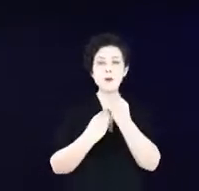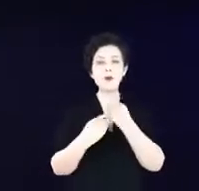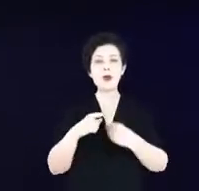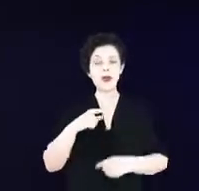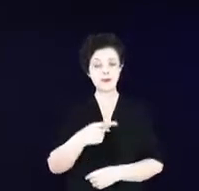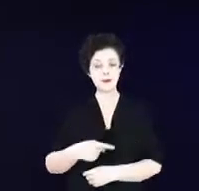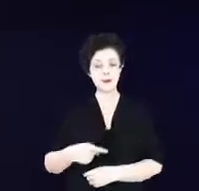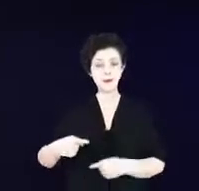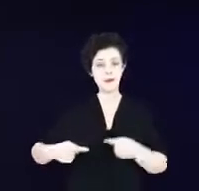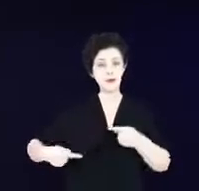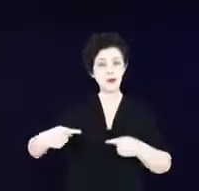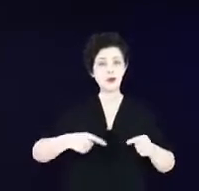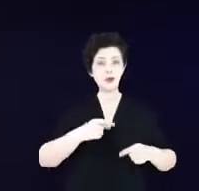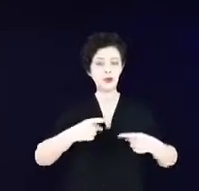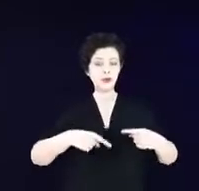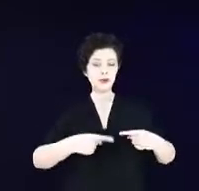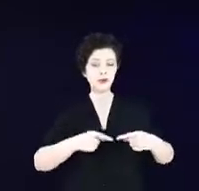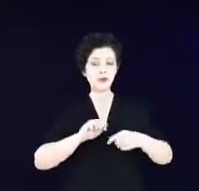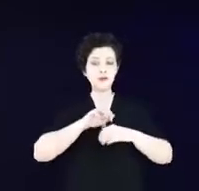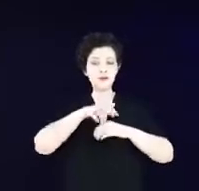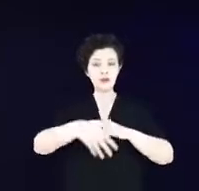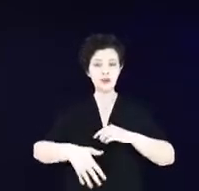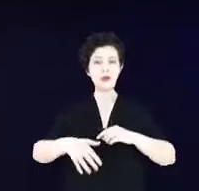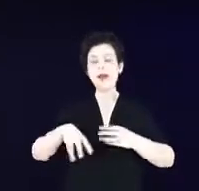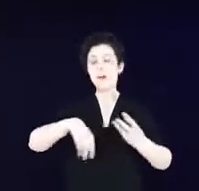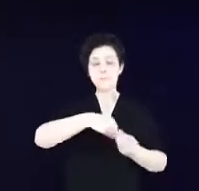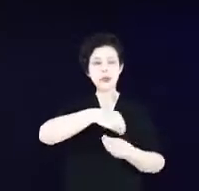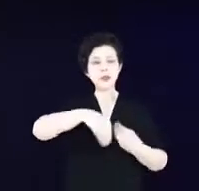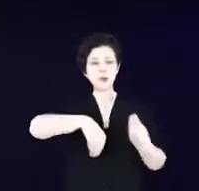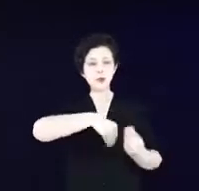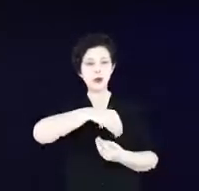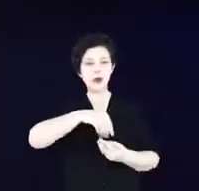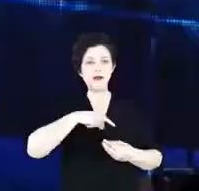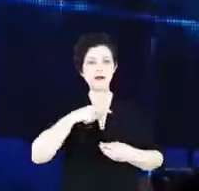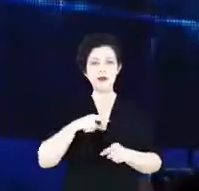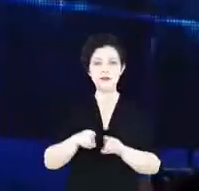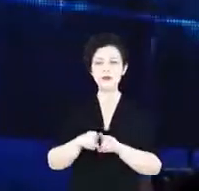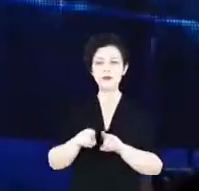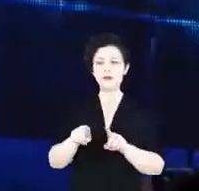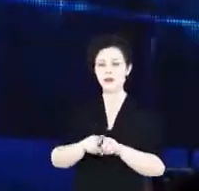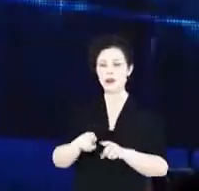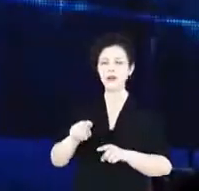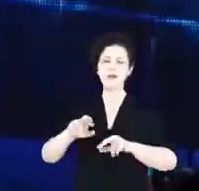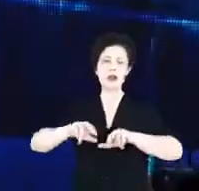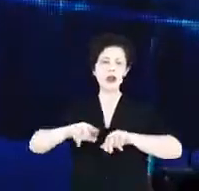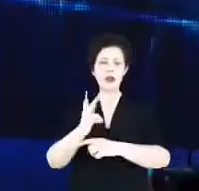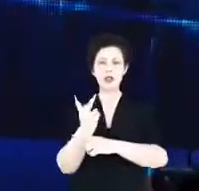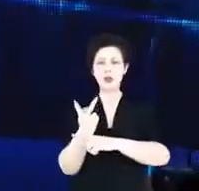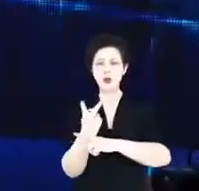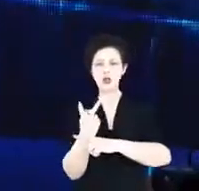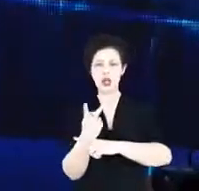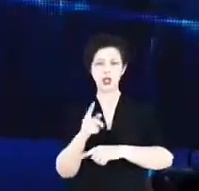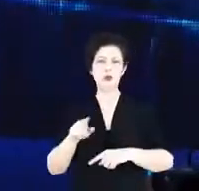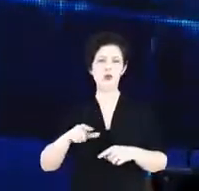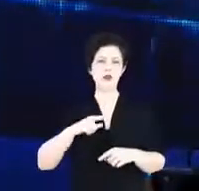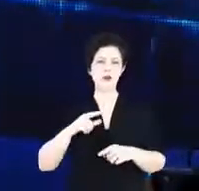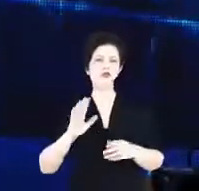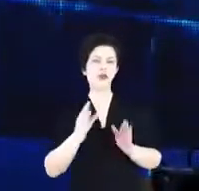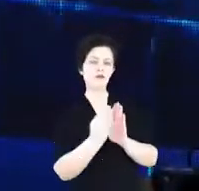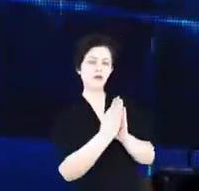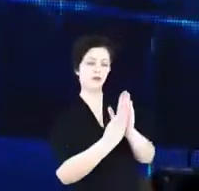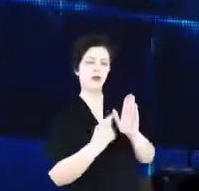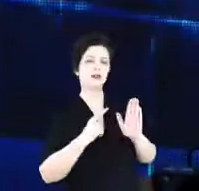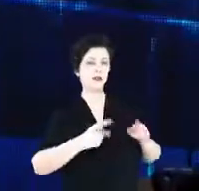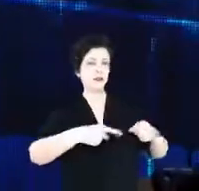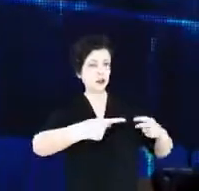discussão das usinas híbridas, também tem storage, tem hidrogênio, enfim. O caminho acho que está traçado, mas tem vários desafios e